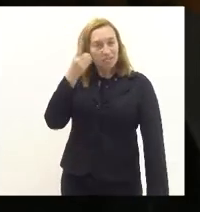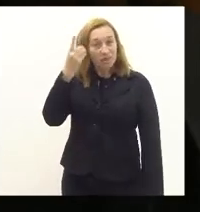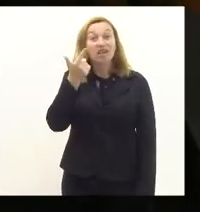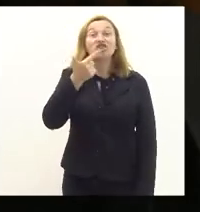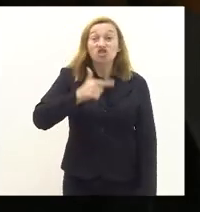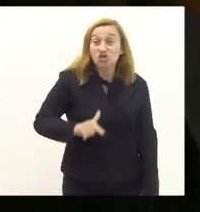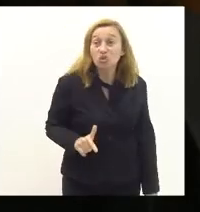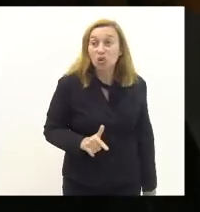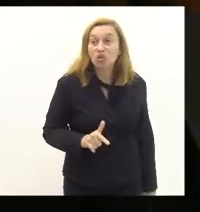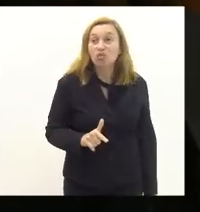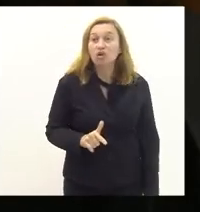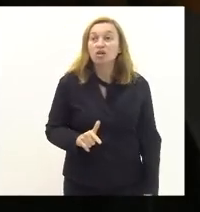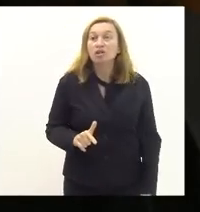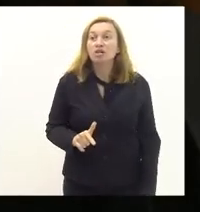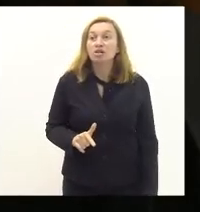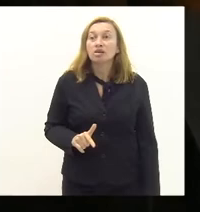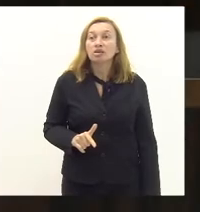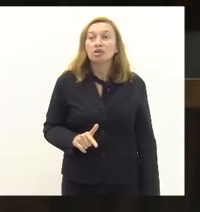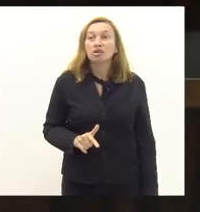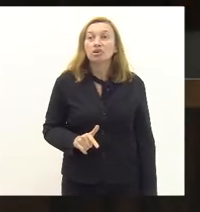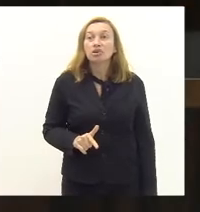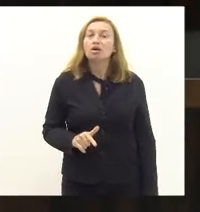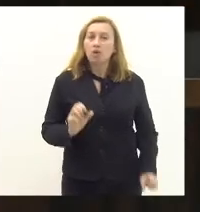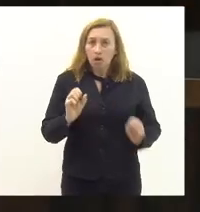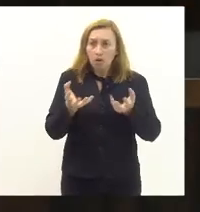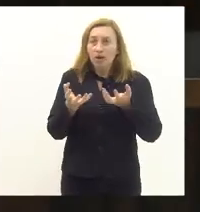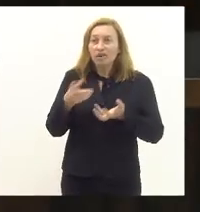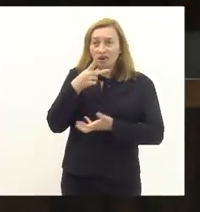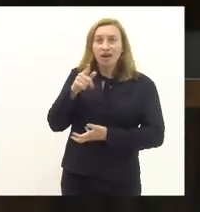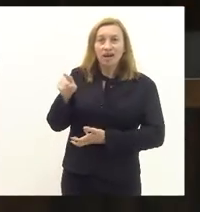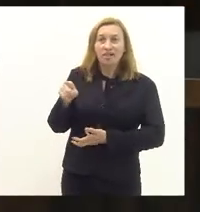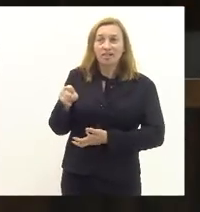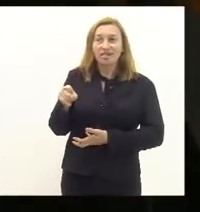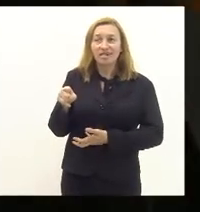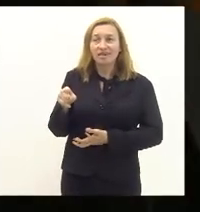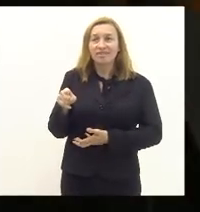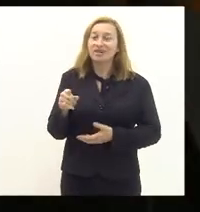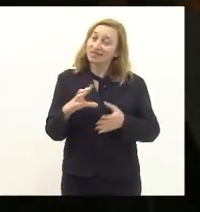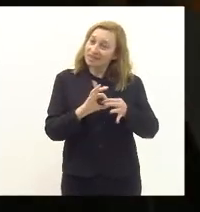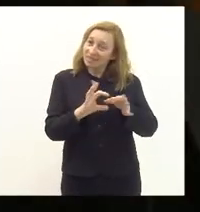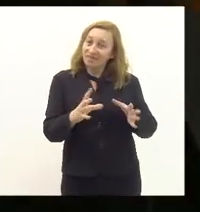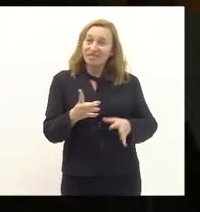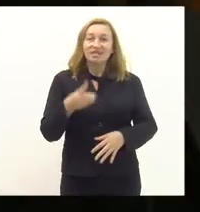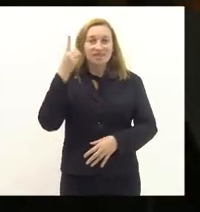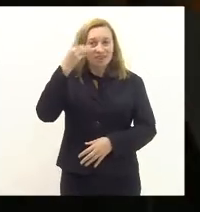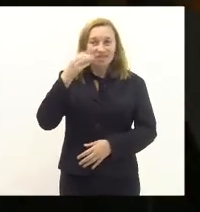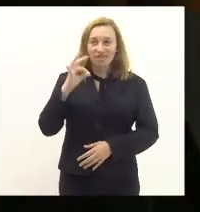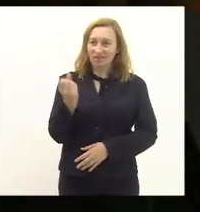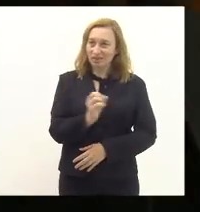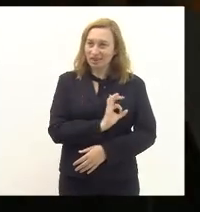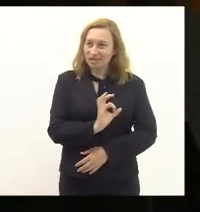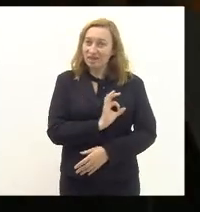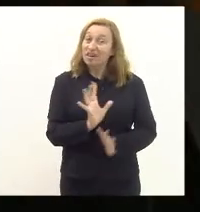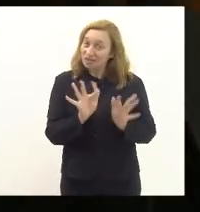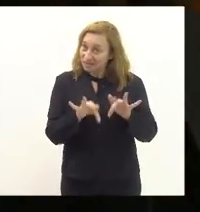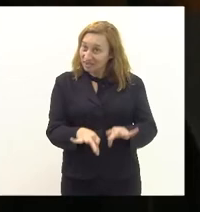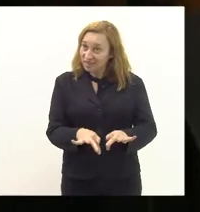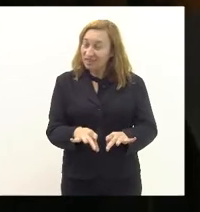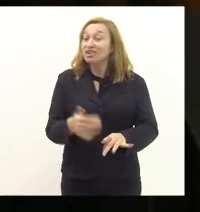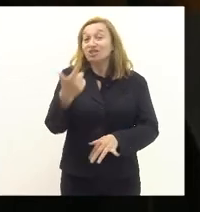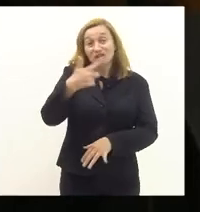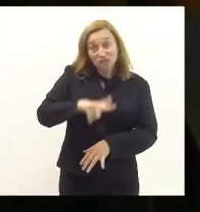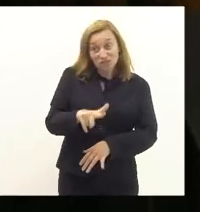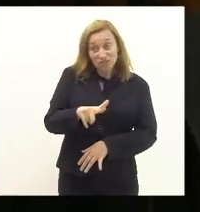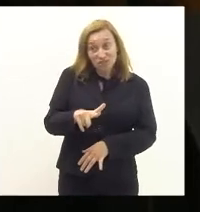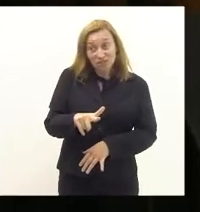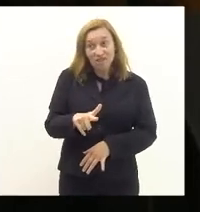uma vez, deixe o gravado. Eu quero fazer uma parte. Então, deputada Marta Rocha, para finalizar, mais uma vez